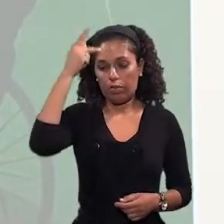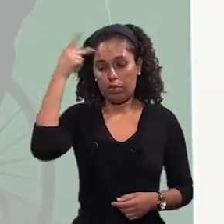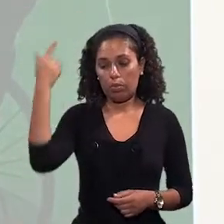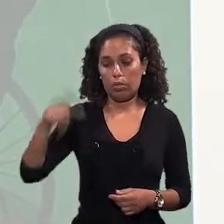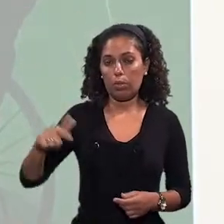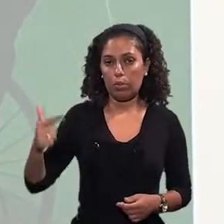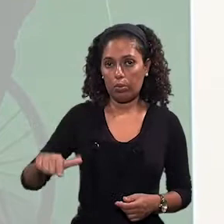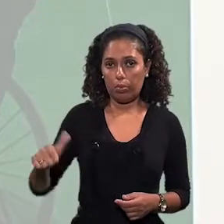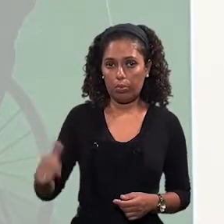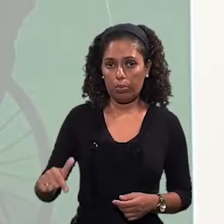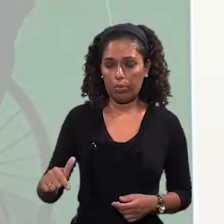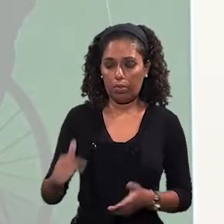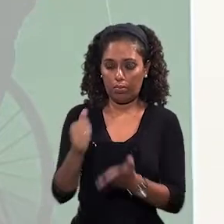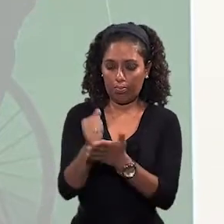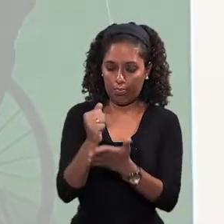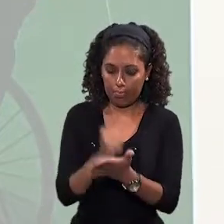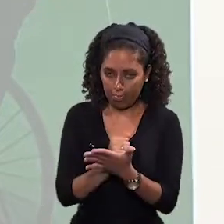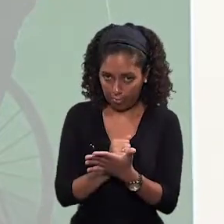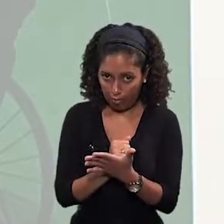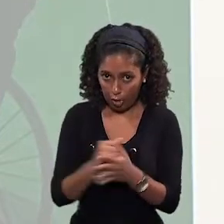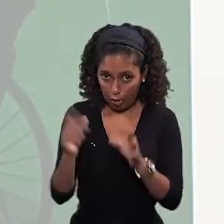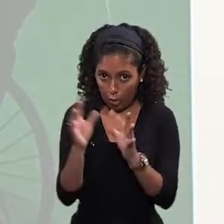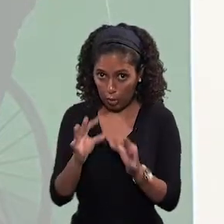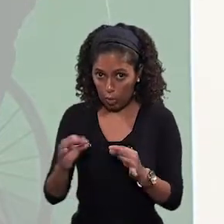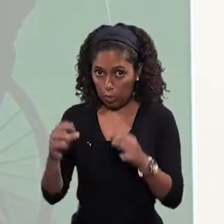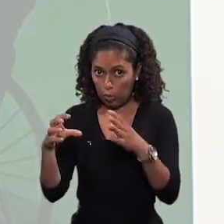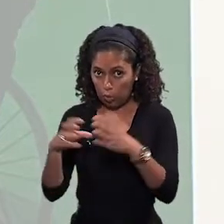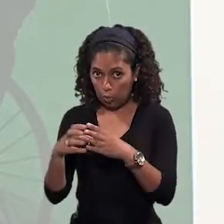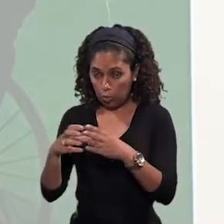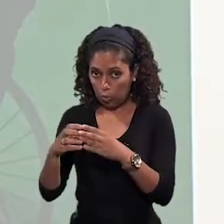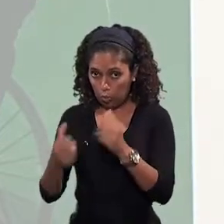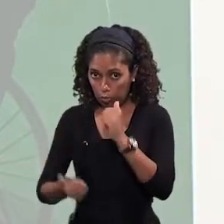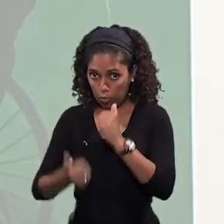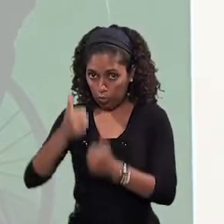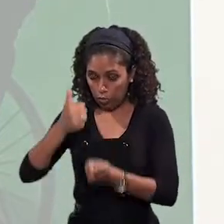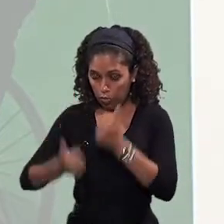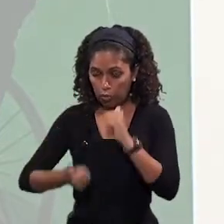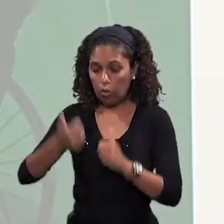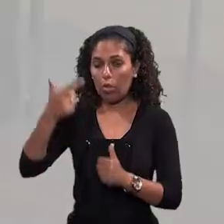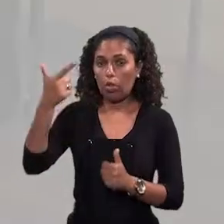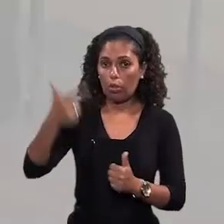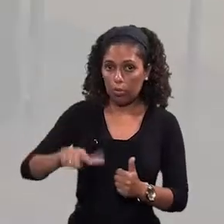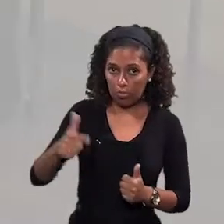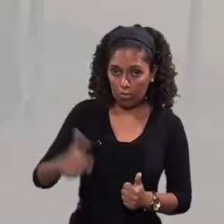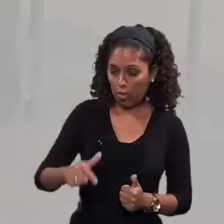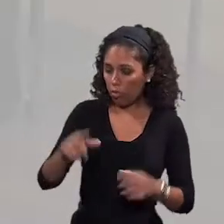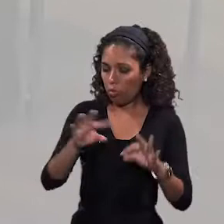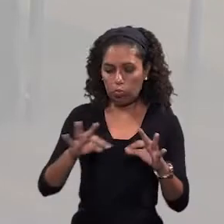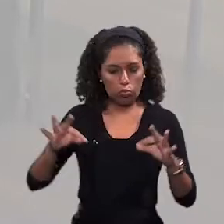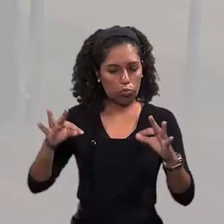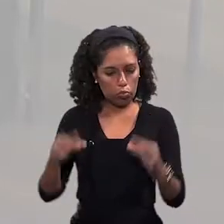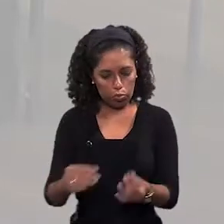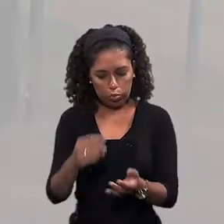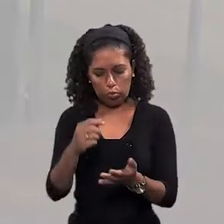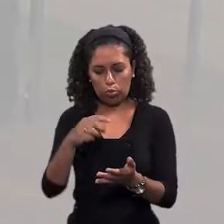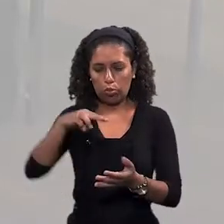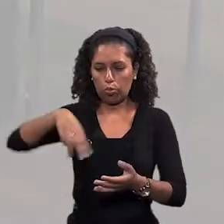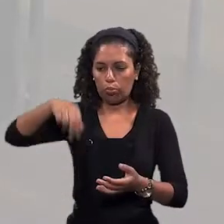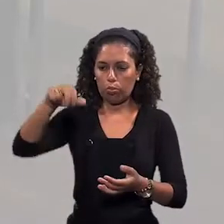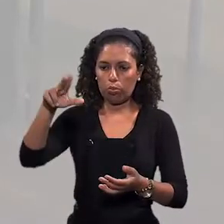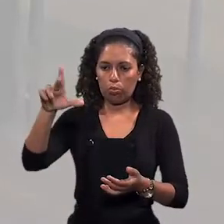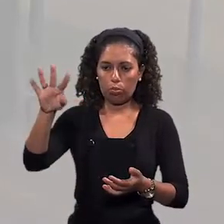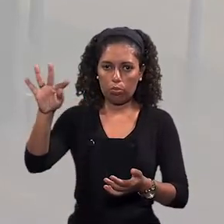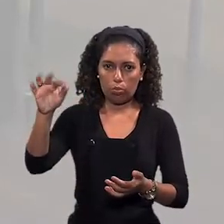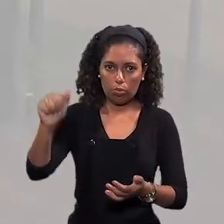não tem o certificado, todos os clubes não tinham, tanto é que ficaram um tempo interditados. Vasco, Fluminense, o Botafogo lá em Caio Martins.